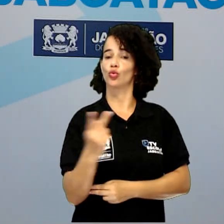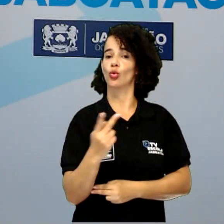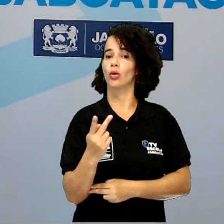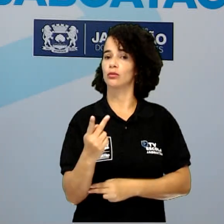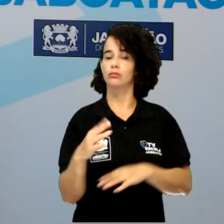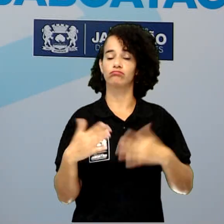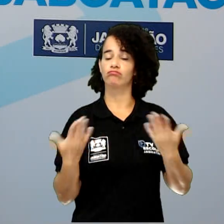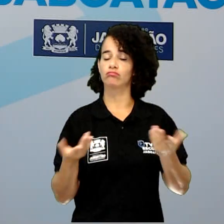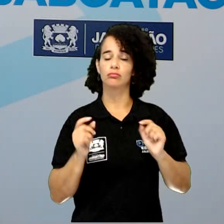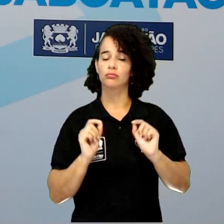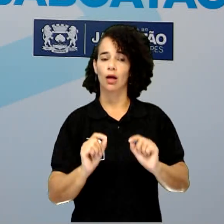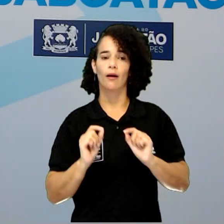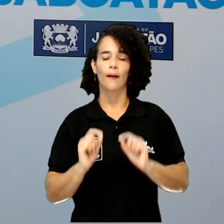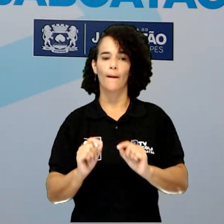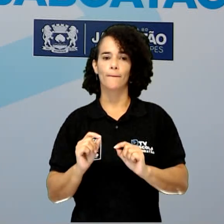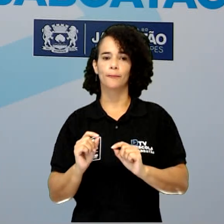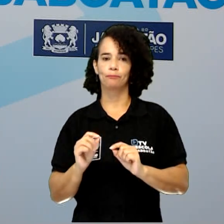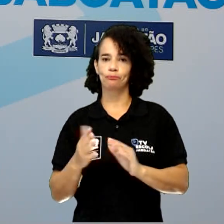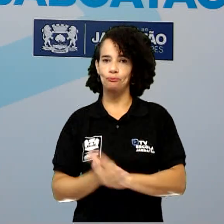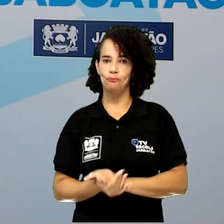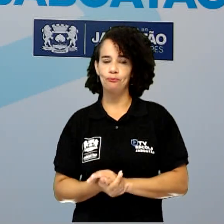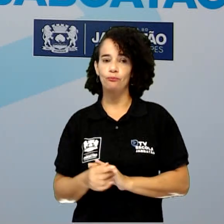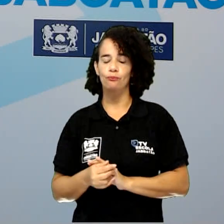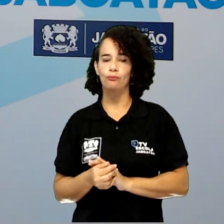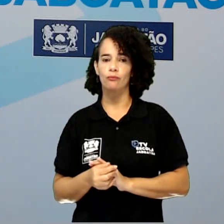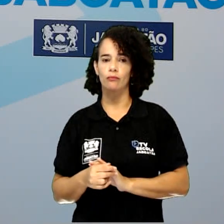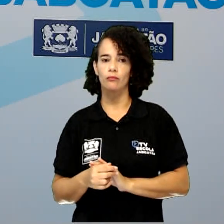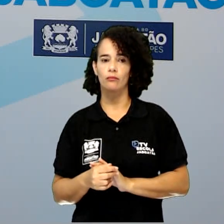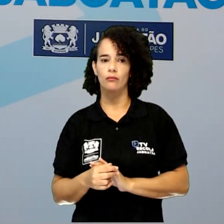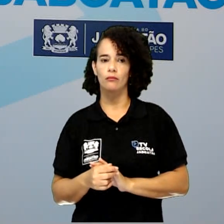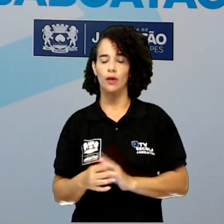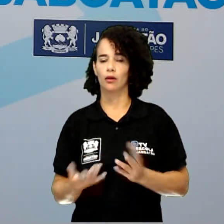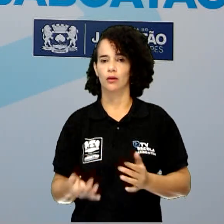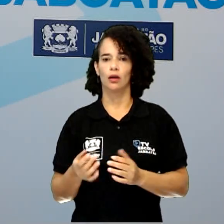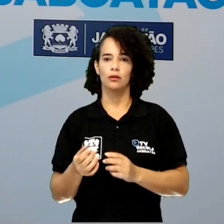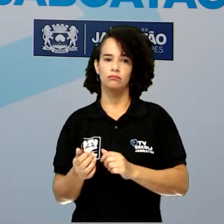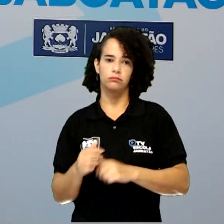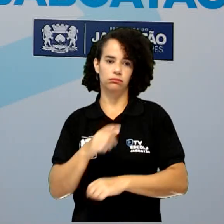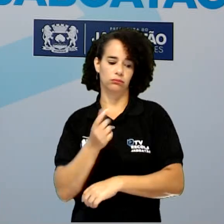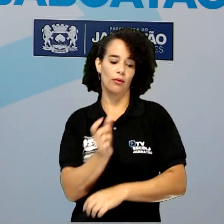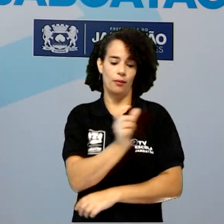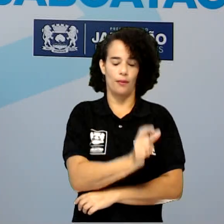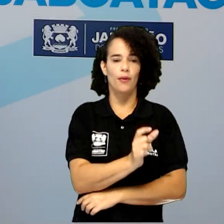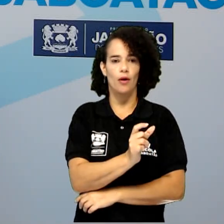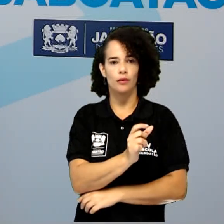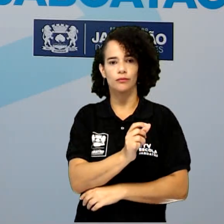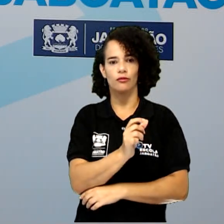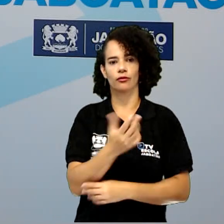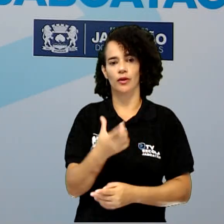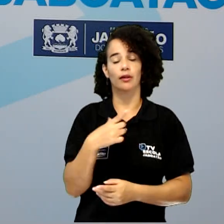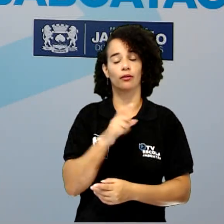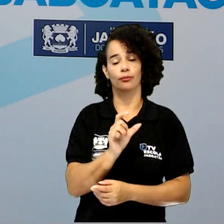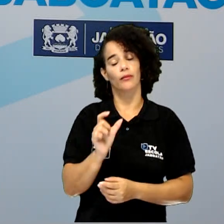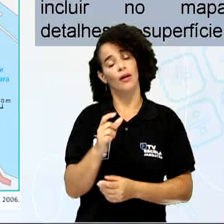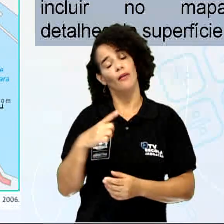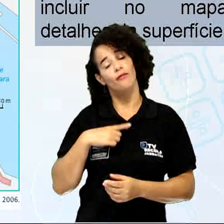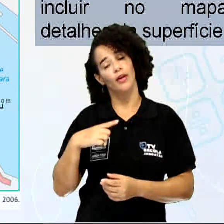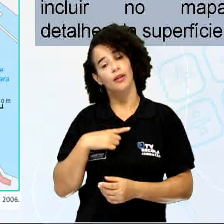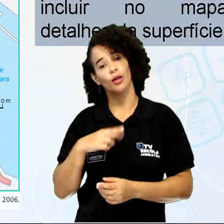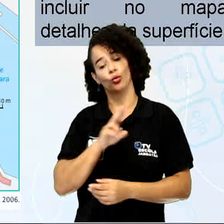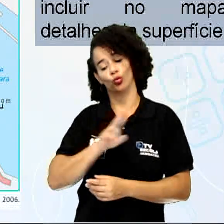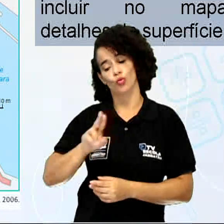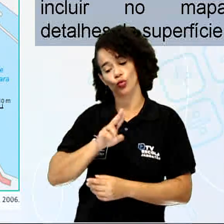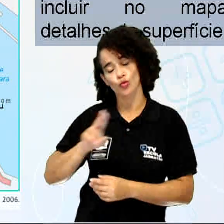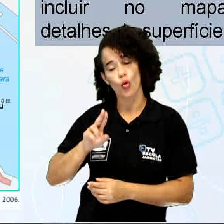mapas? Neste mapa de cá, nós observamos nomes das ruas. A gente vai ter até os elementos que tem na rua, como, por